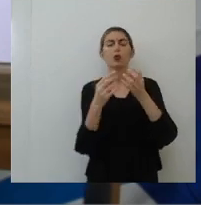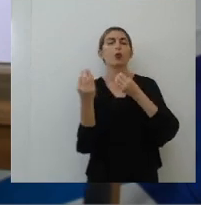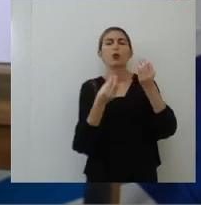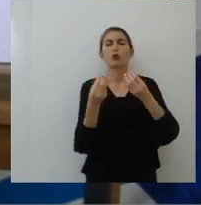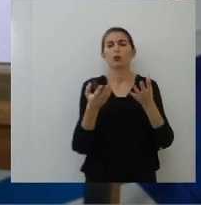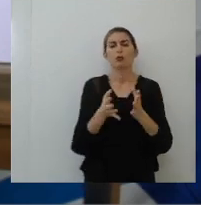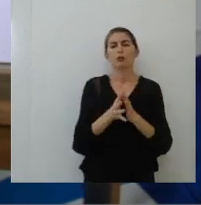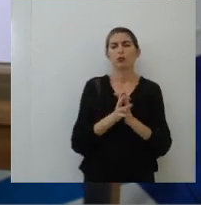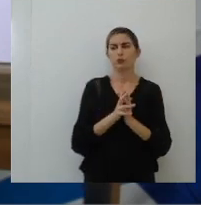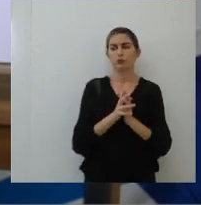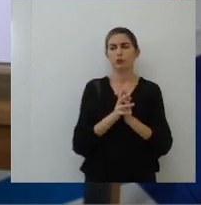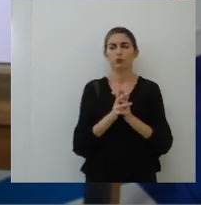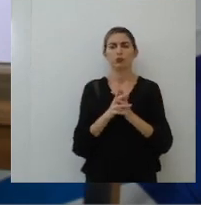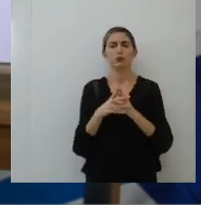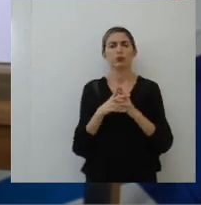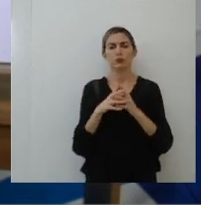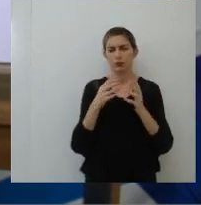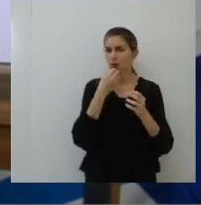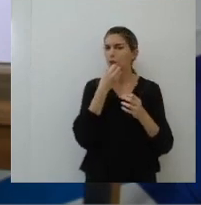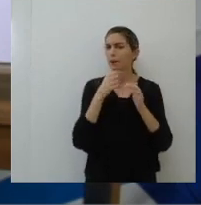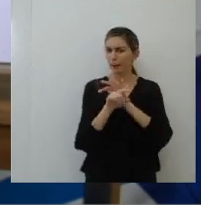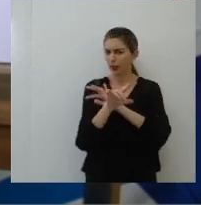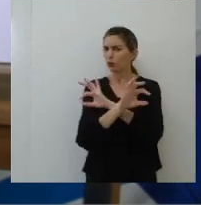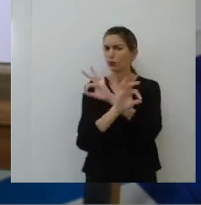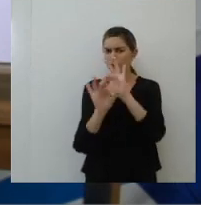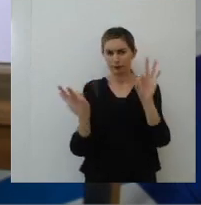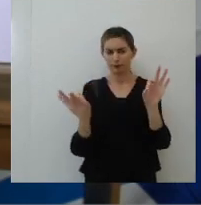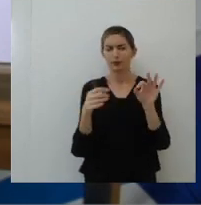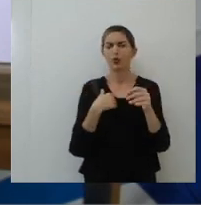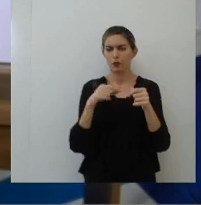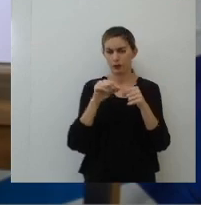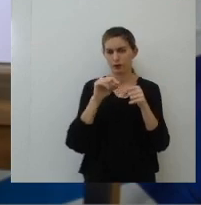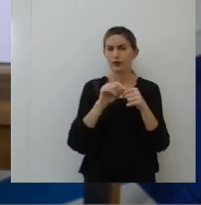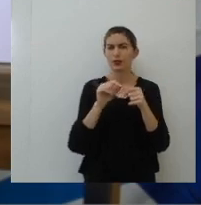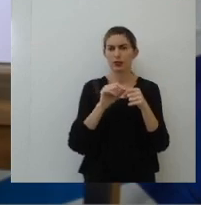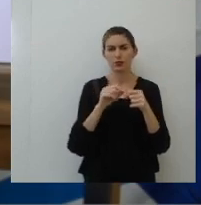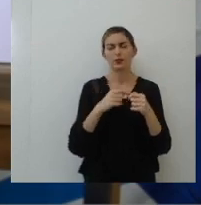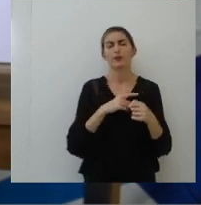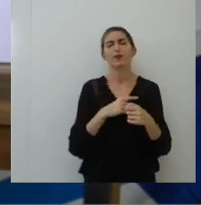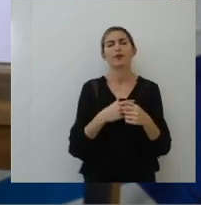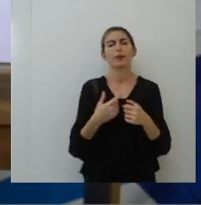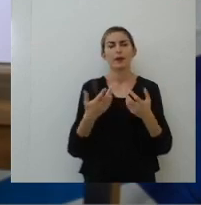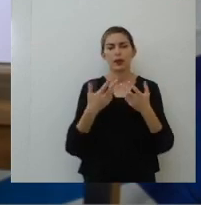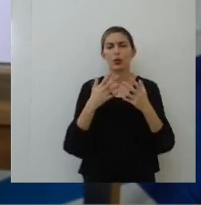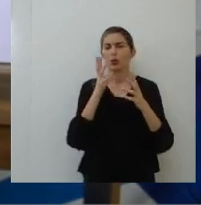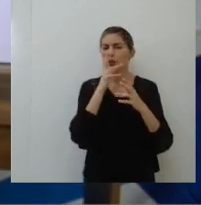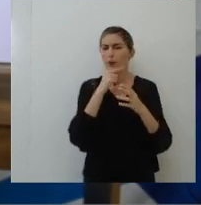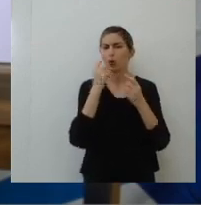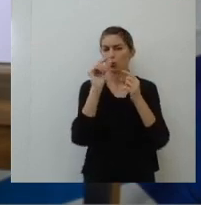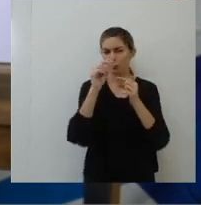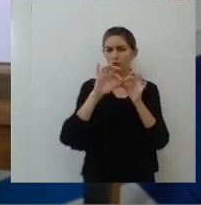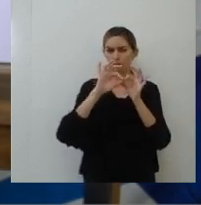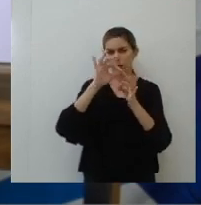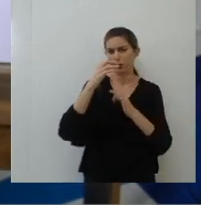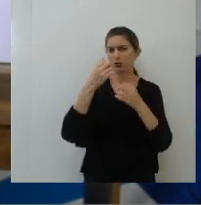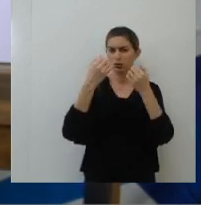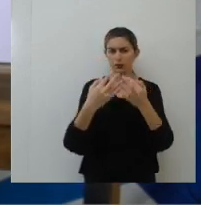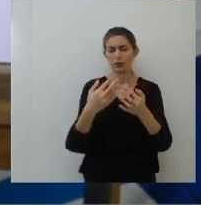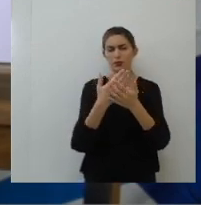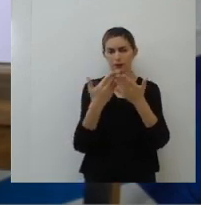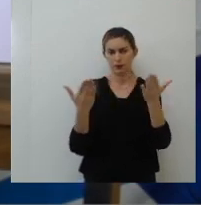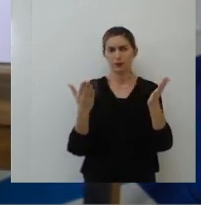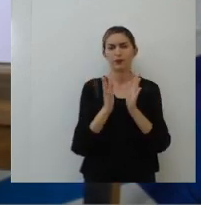Daniel, tua pergunta foi show. E aí eu faço questão até de demorar um pouquinho explicando isso para vocês. Vejam